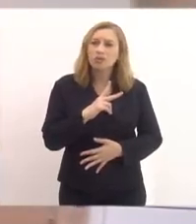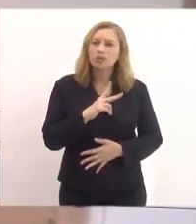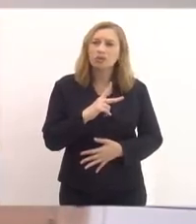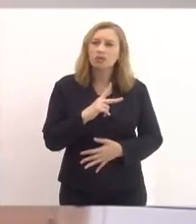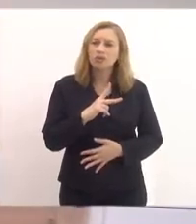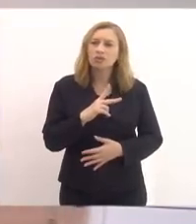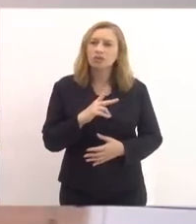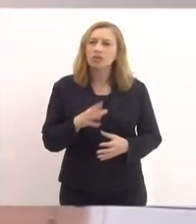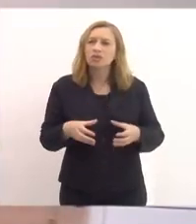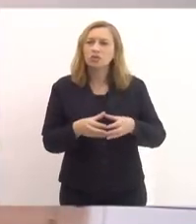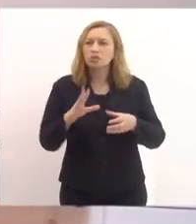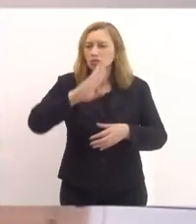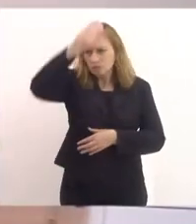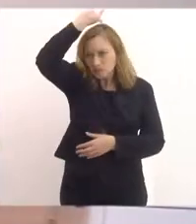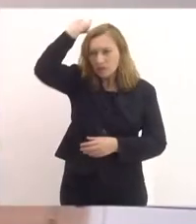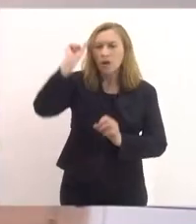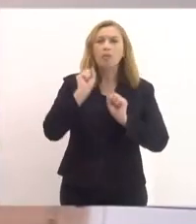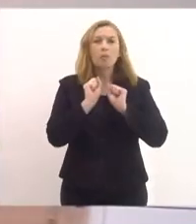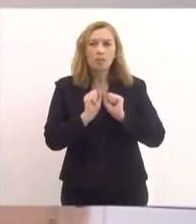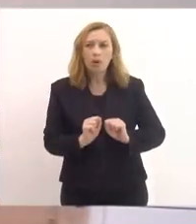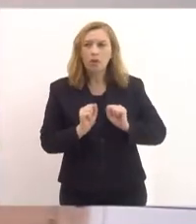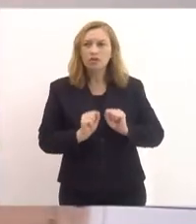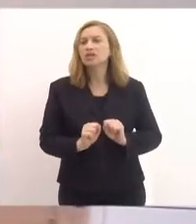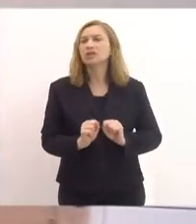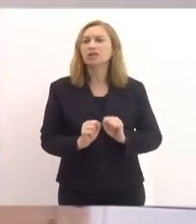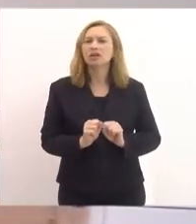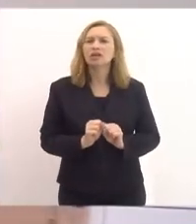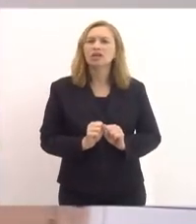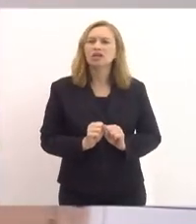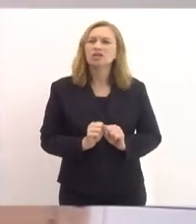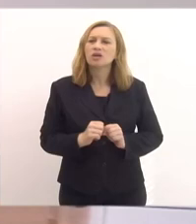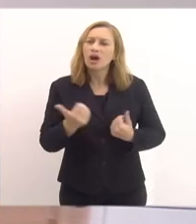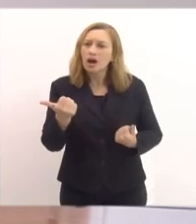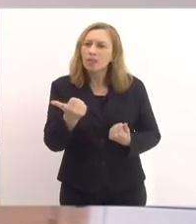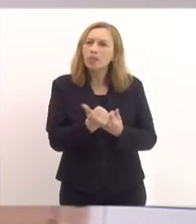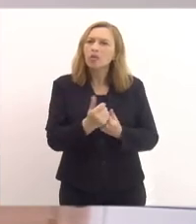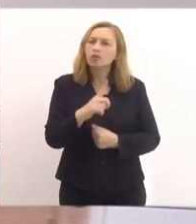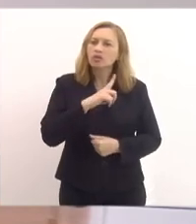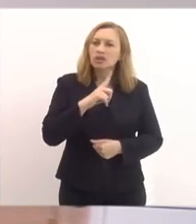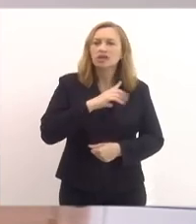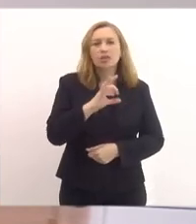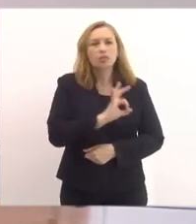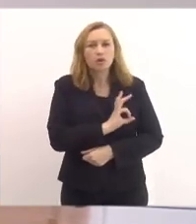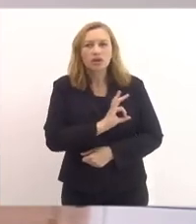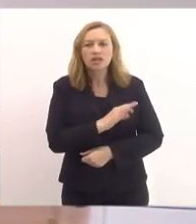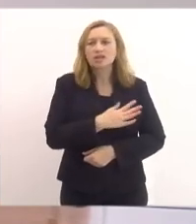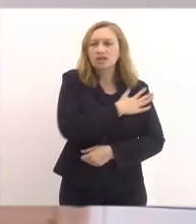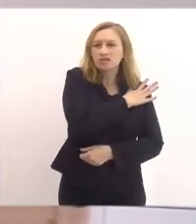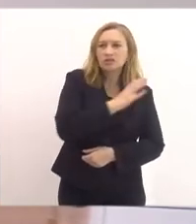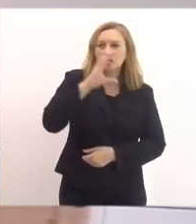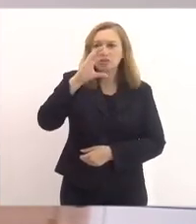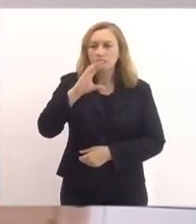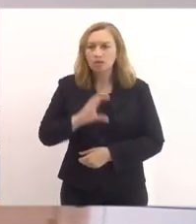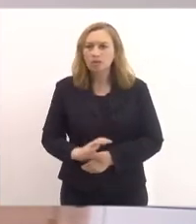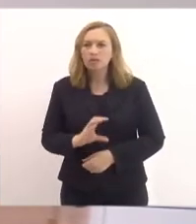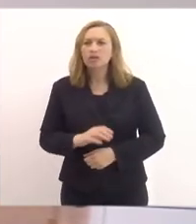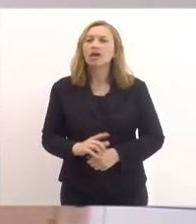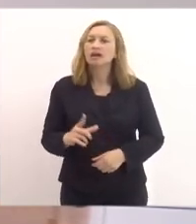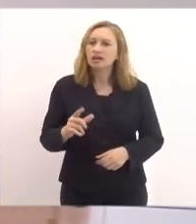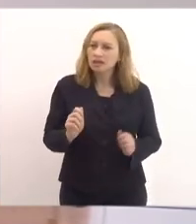O próprio Corpo de Bombeiros pode buscar, né, apoio da Polícia Civil, da Polícia Militar, que também